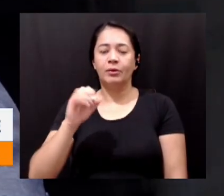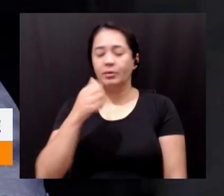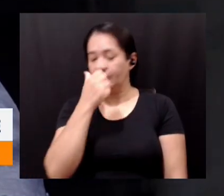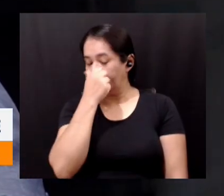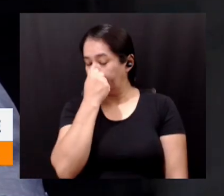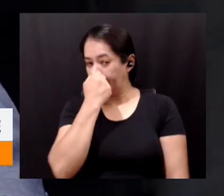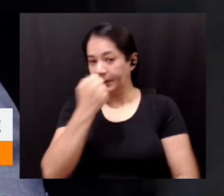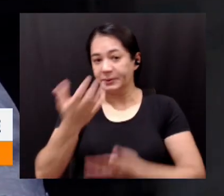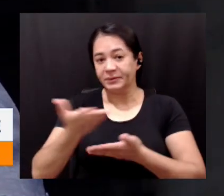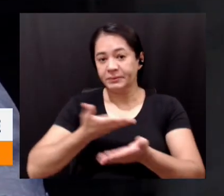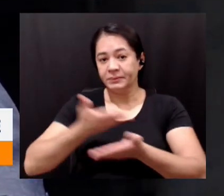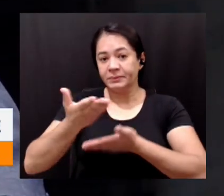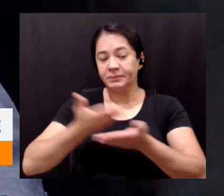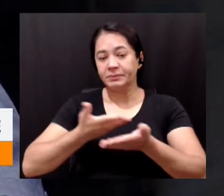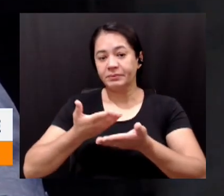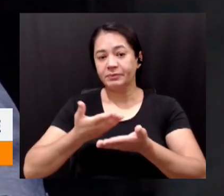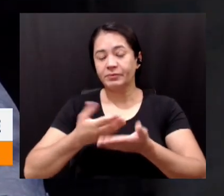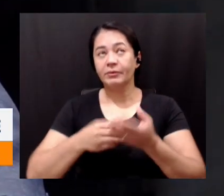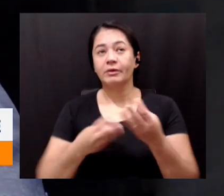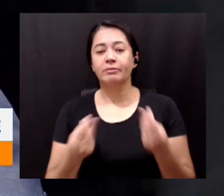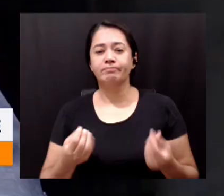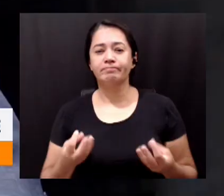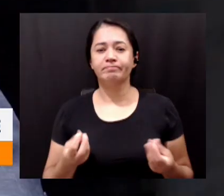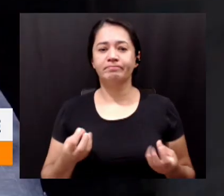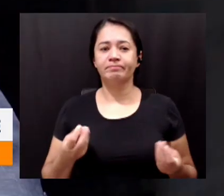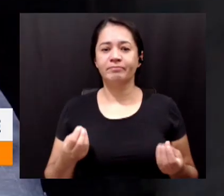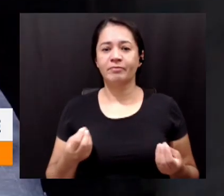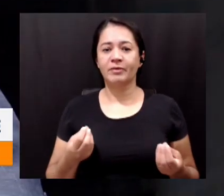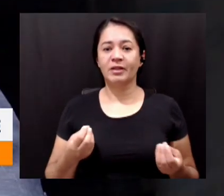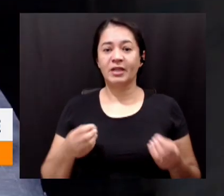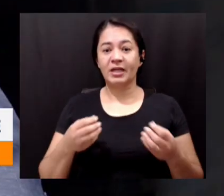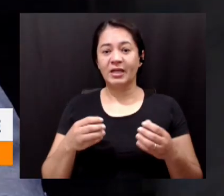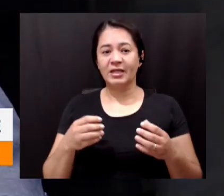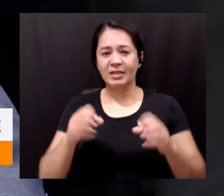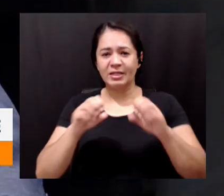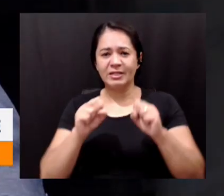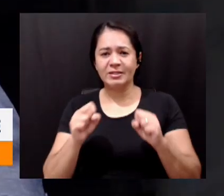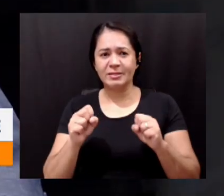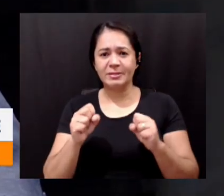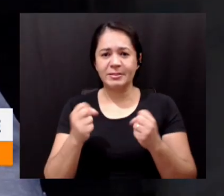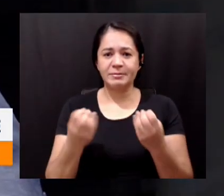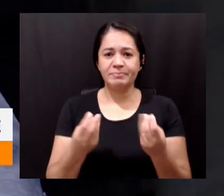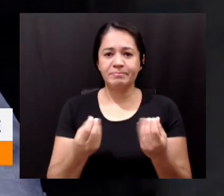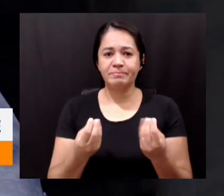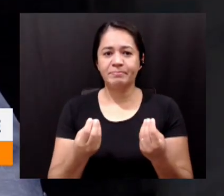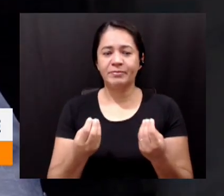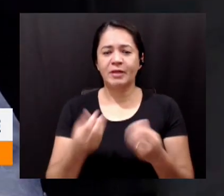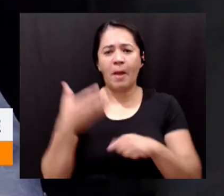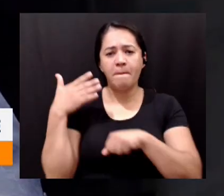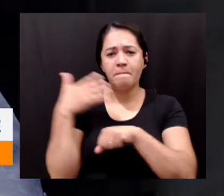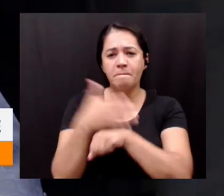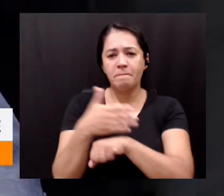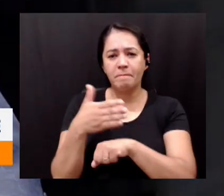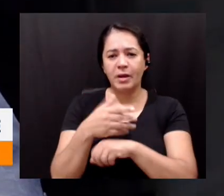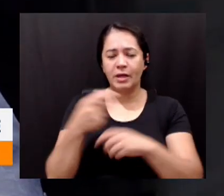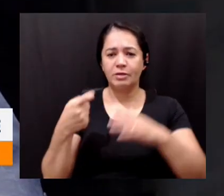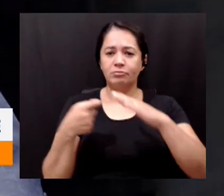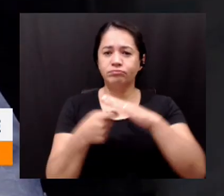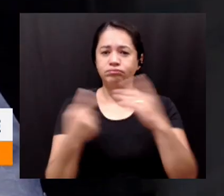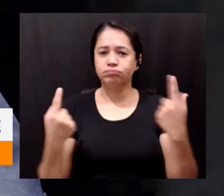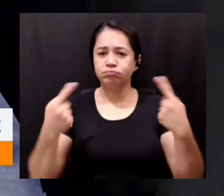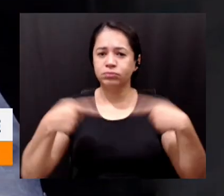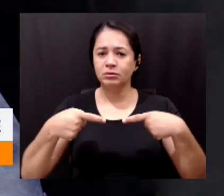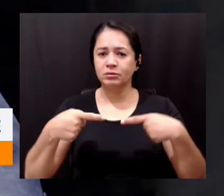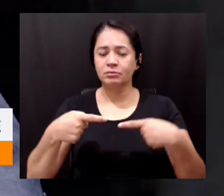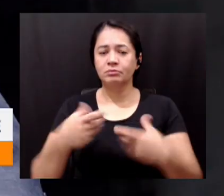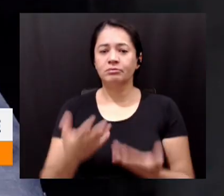vamos dizer, esse mecanismo, né, Sim, sim. de participar, dos apostadores participar, né.